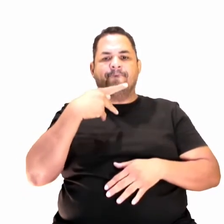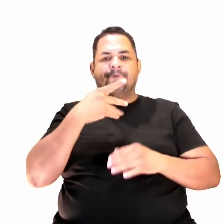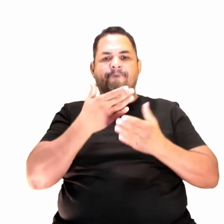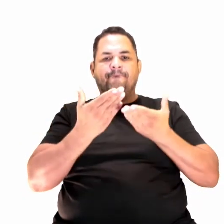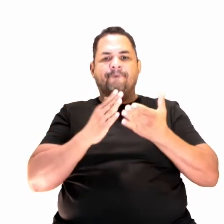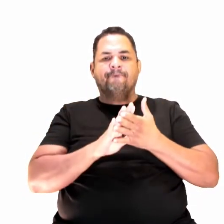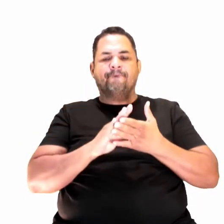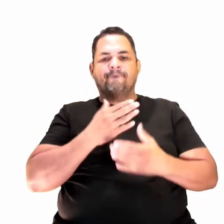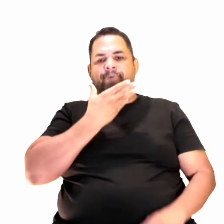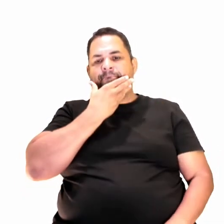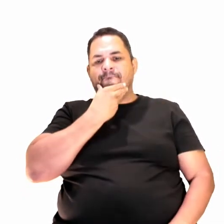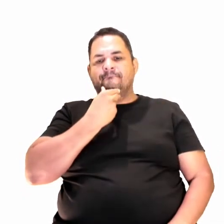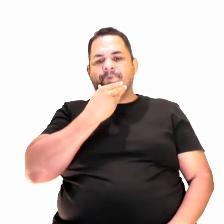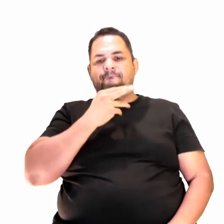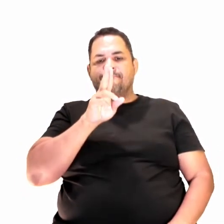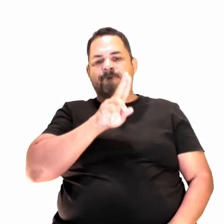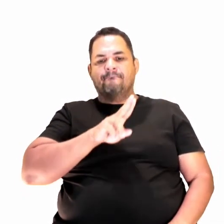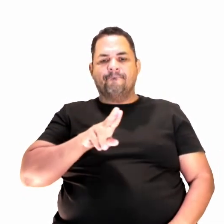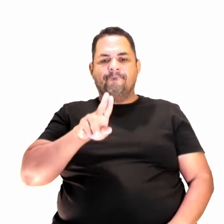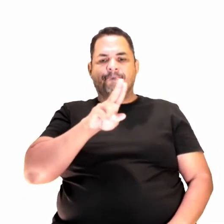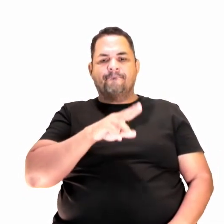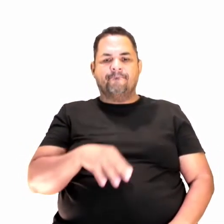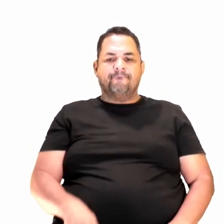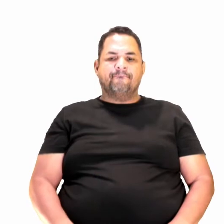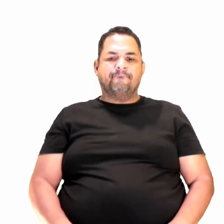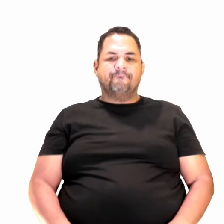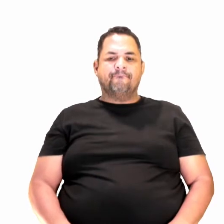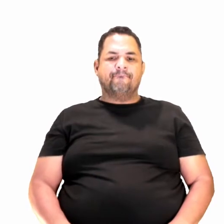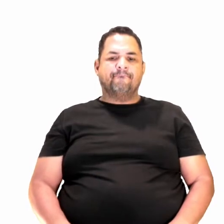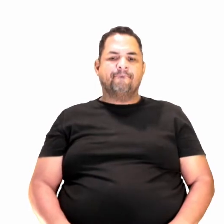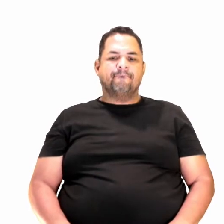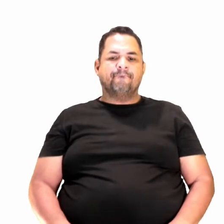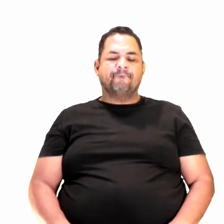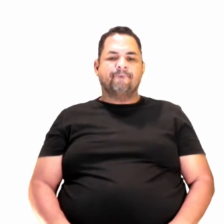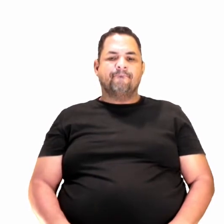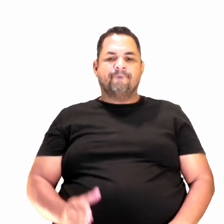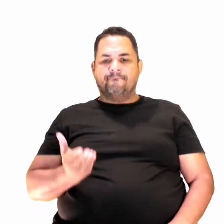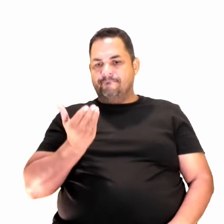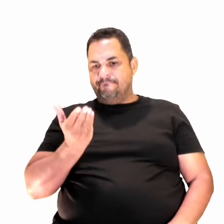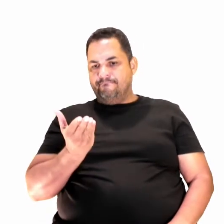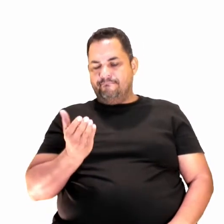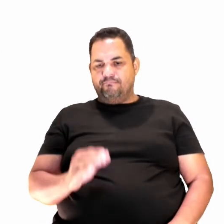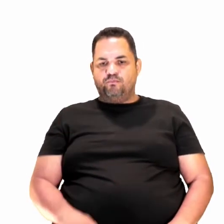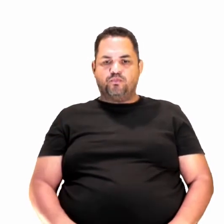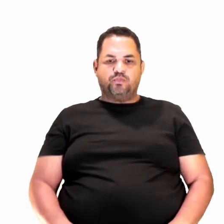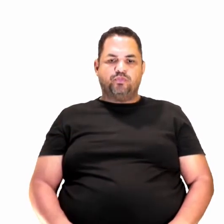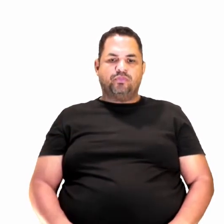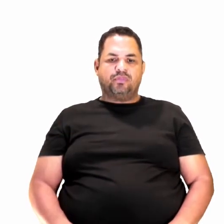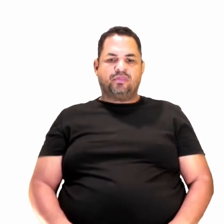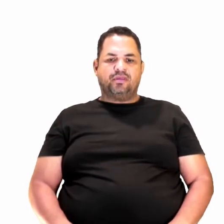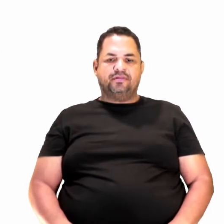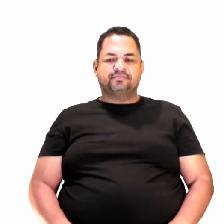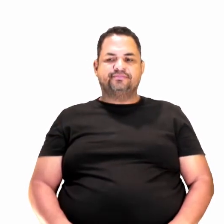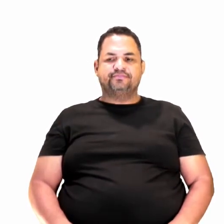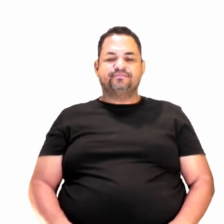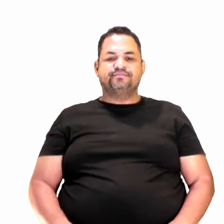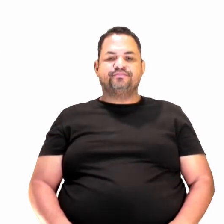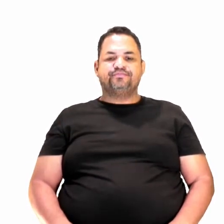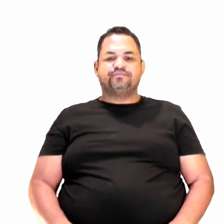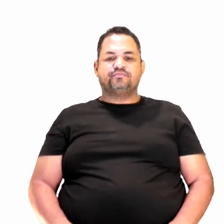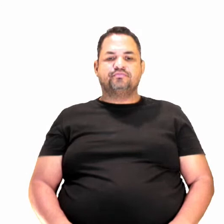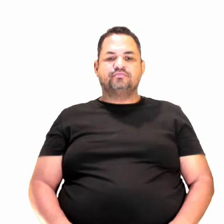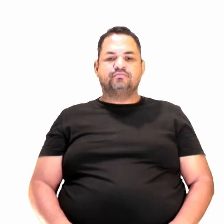depende, né? Glass também significa vidro. Então, na verdade, interessante você só falar